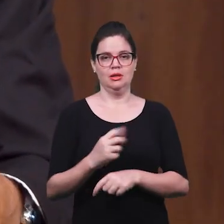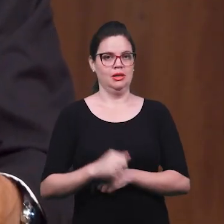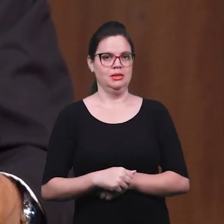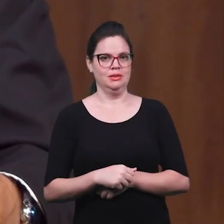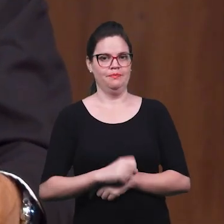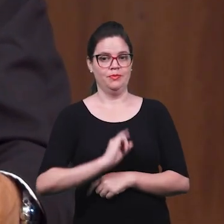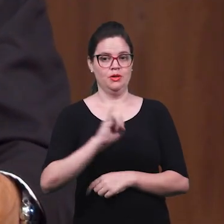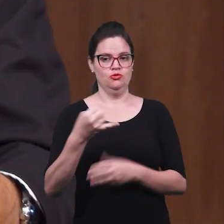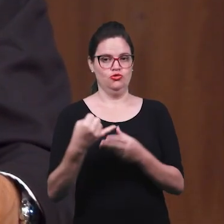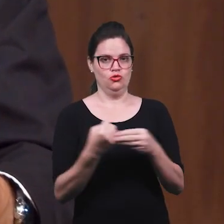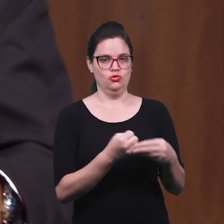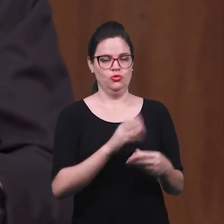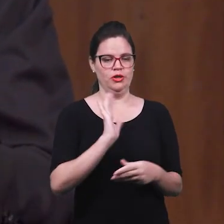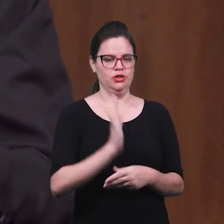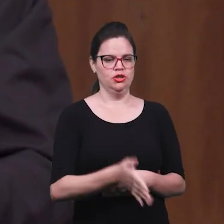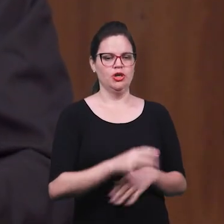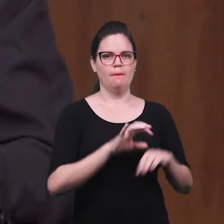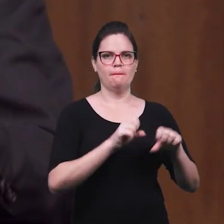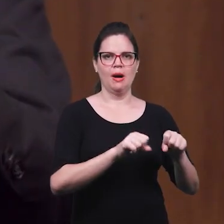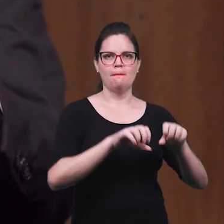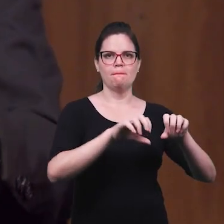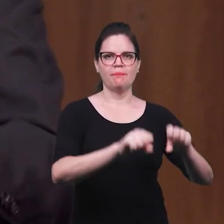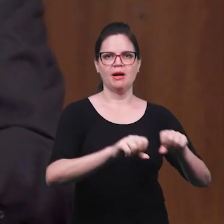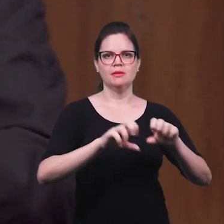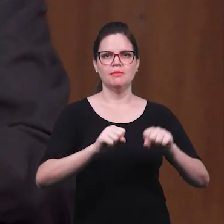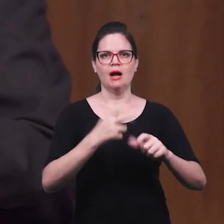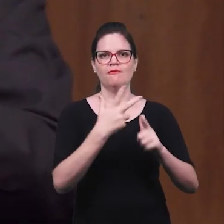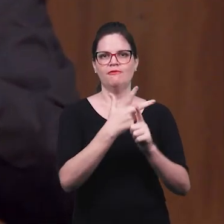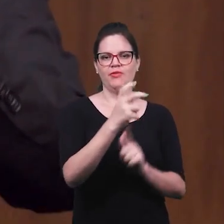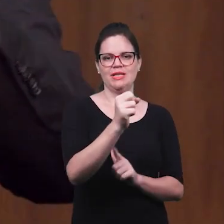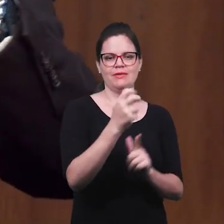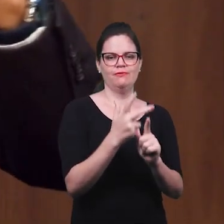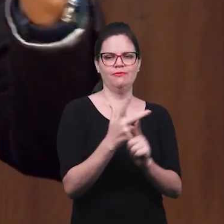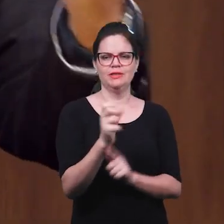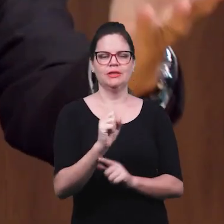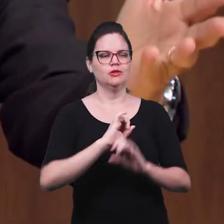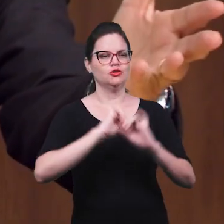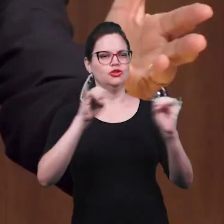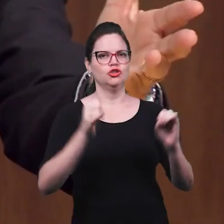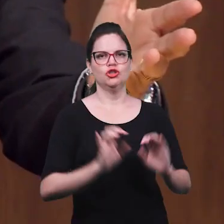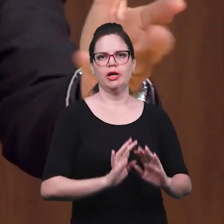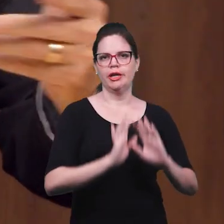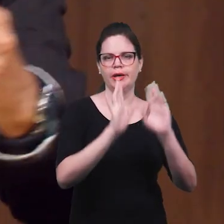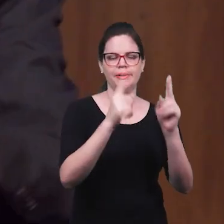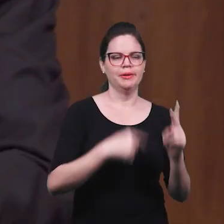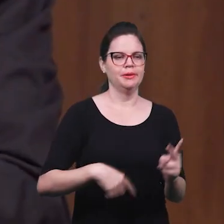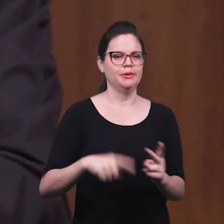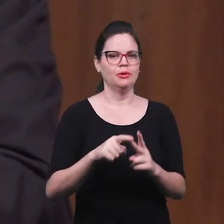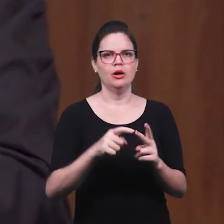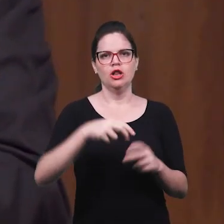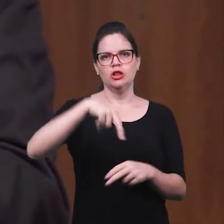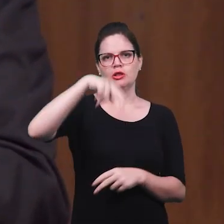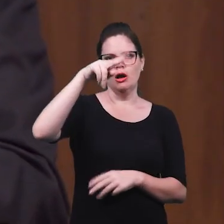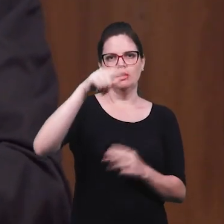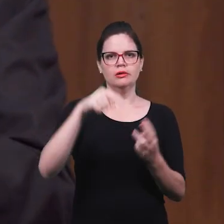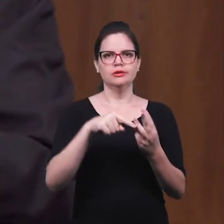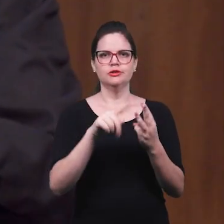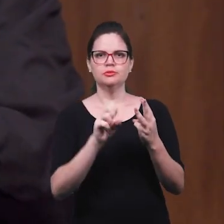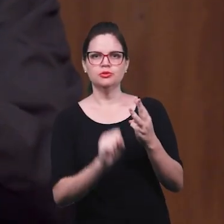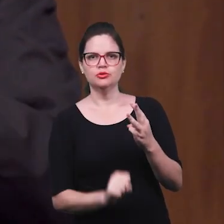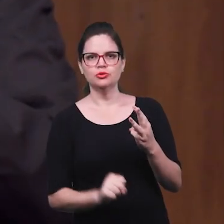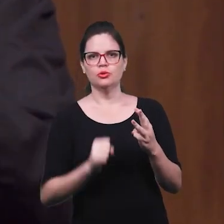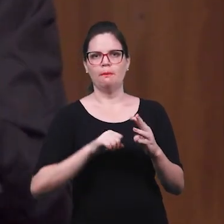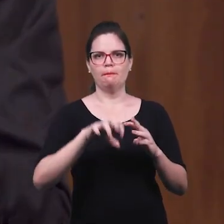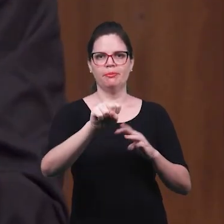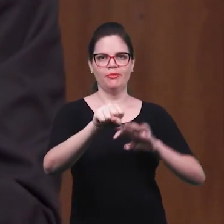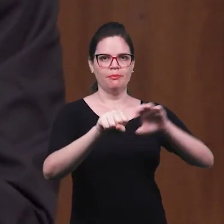a terra. Quantas conquistas, Jericó, Ai, as tribos do norte, as tribos do sul,